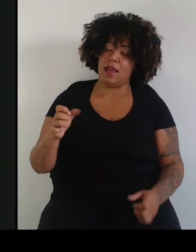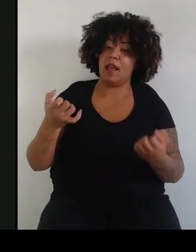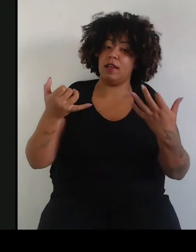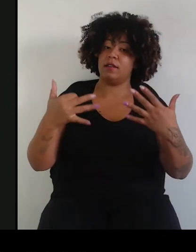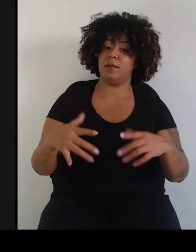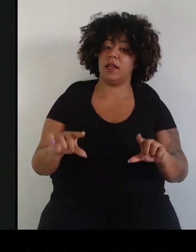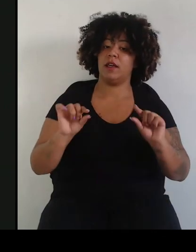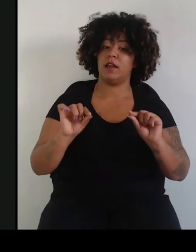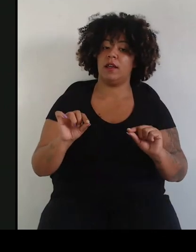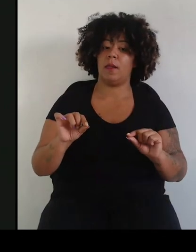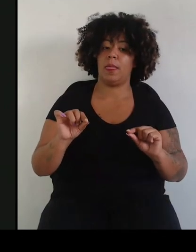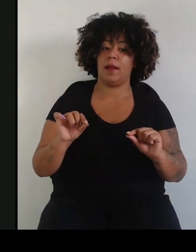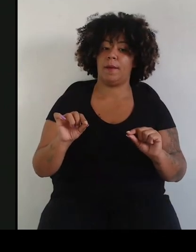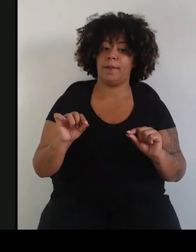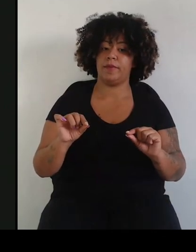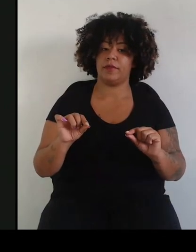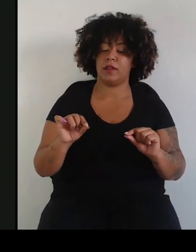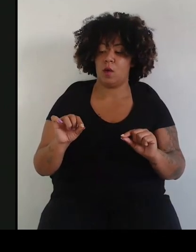eram